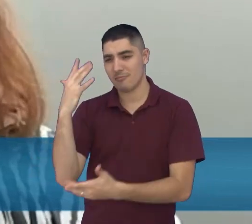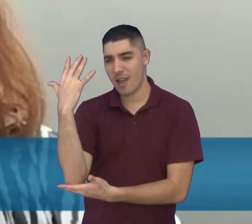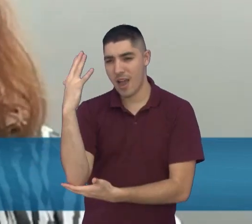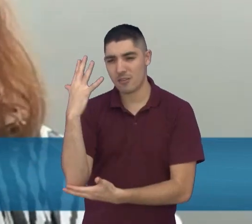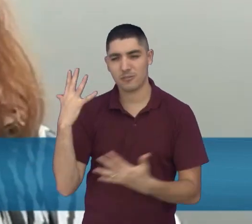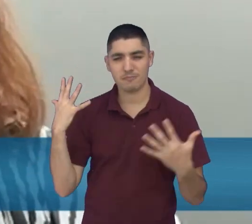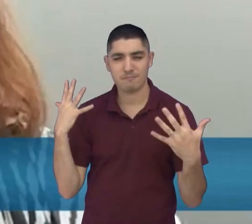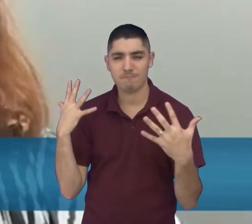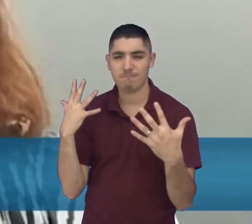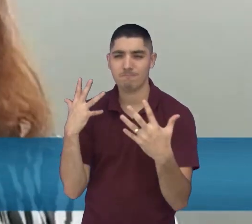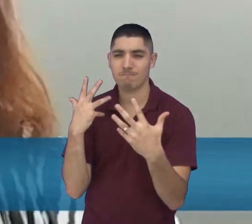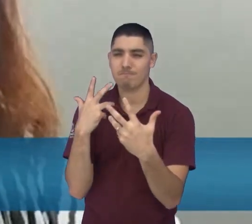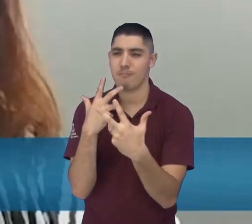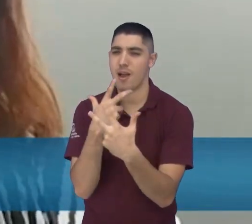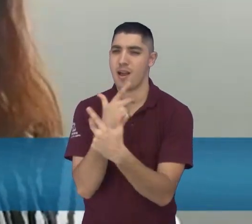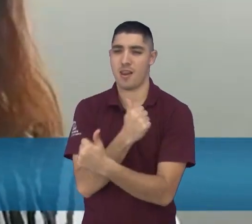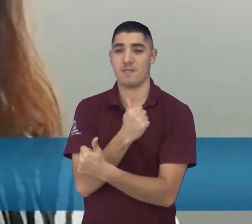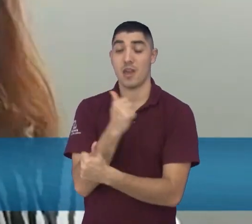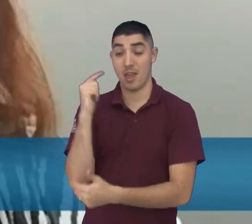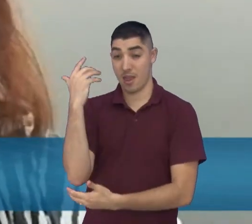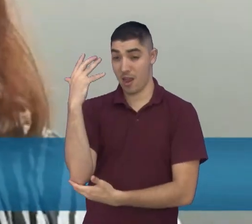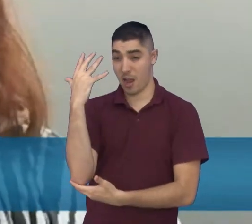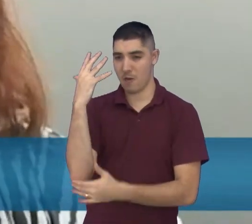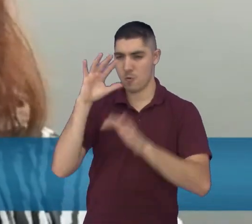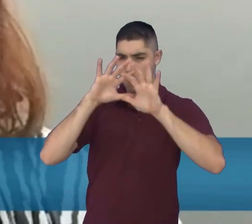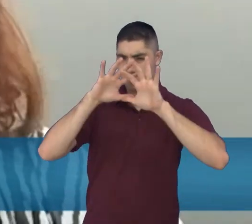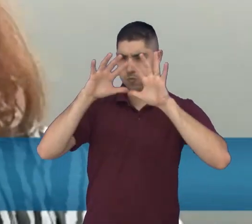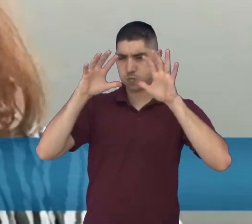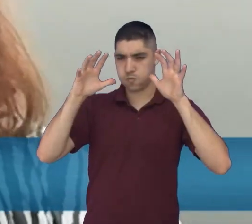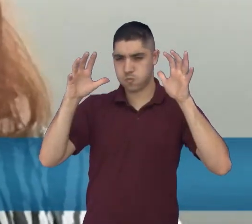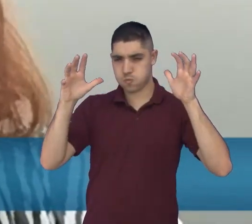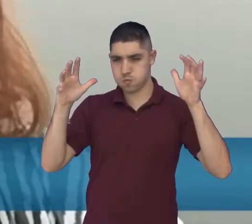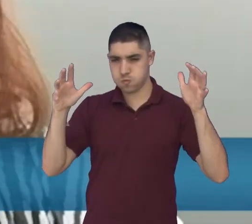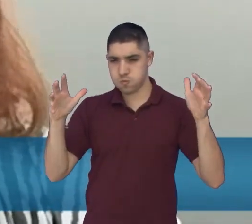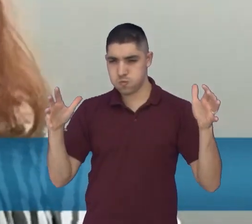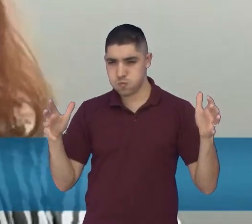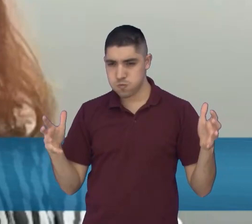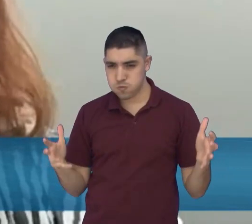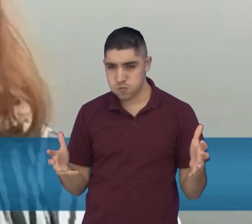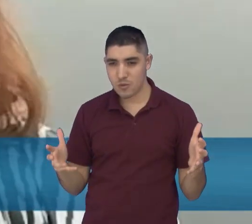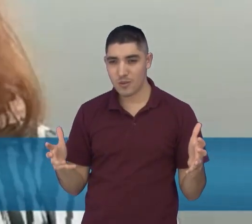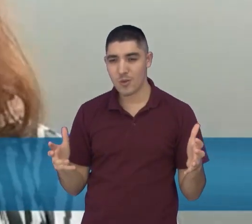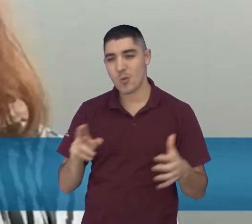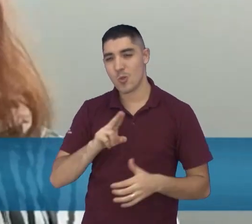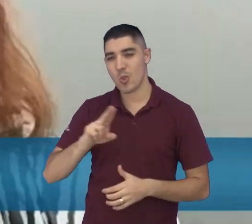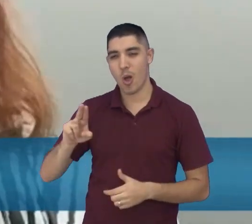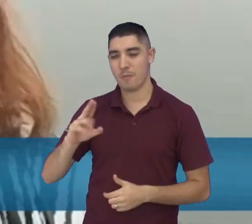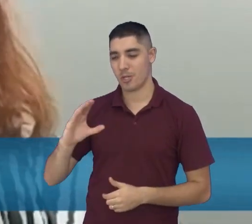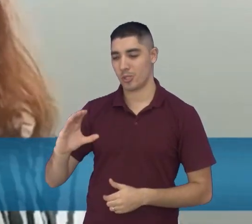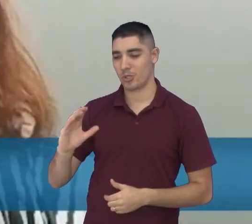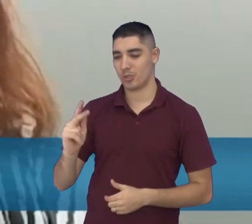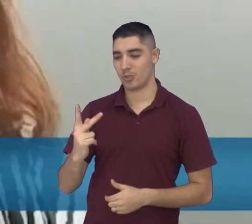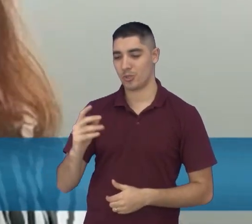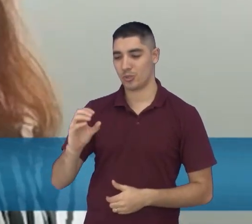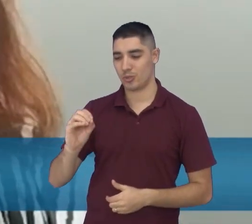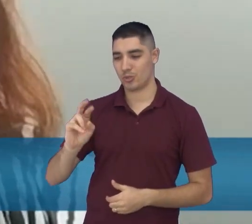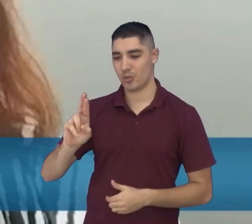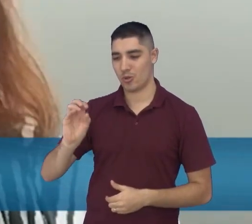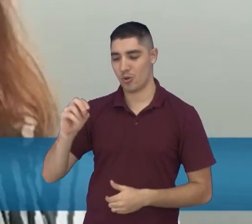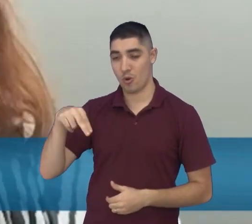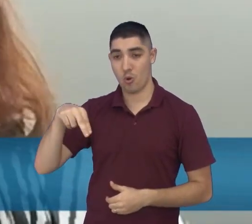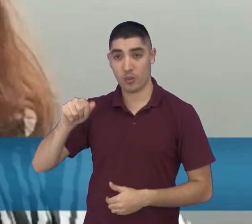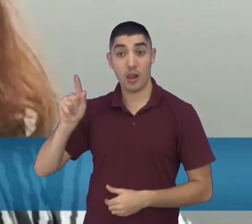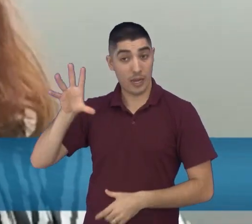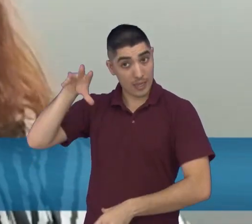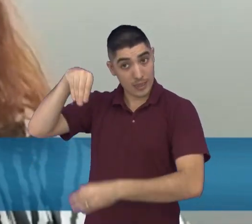que representa a função de sombreamento, vulga chorona, encontrada no parque da